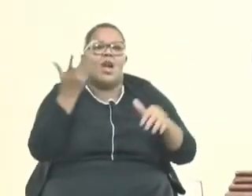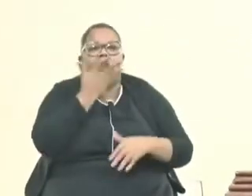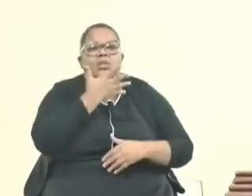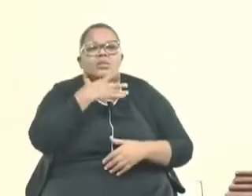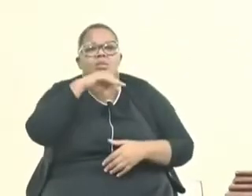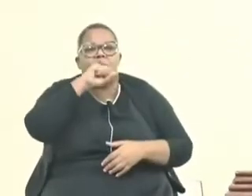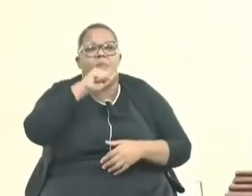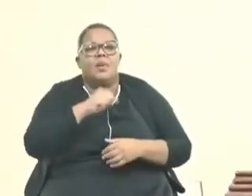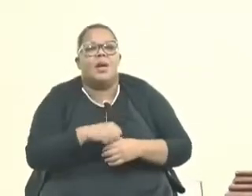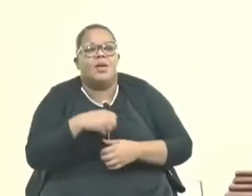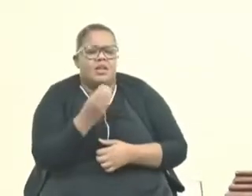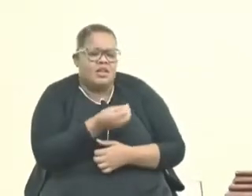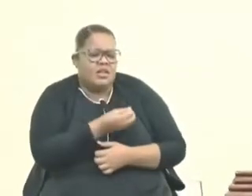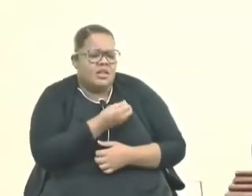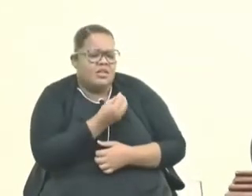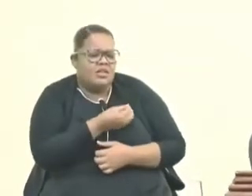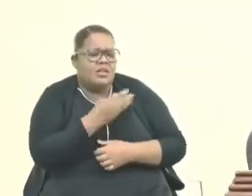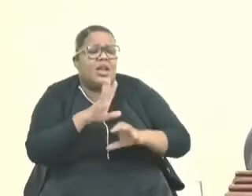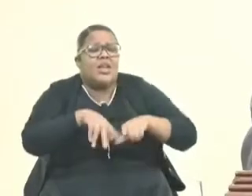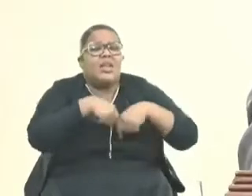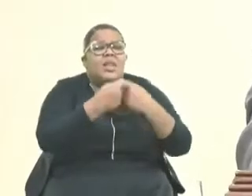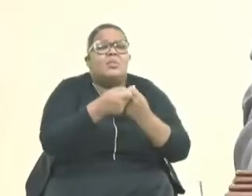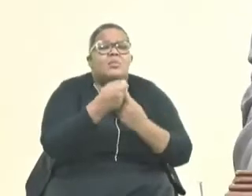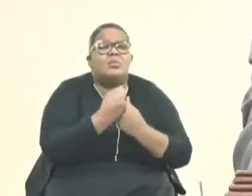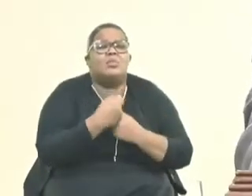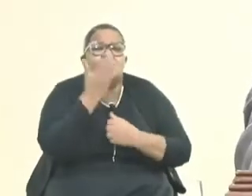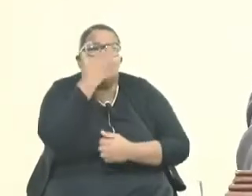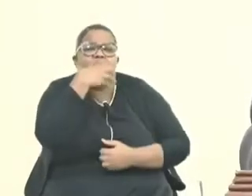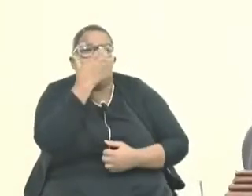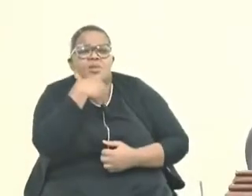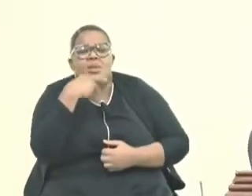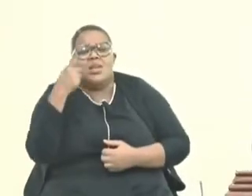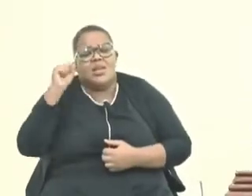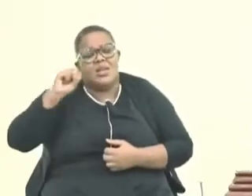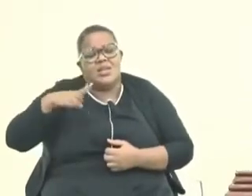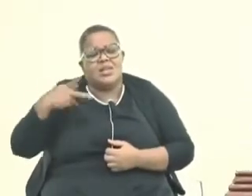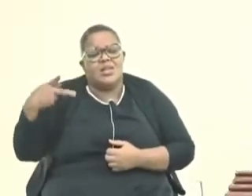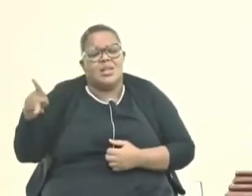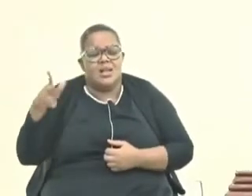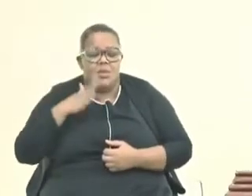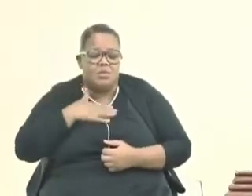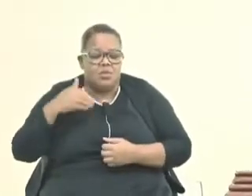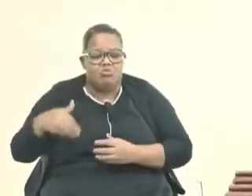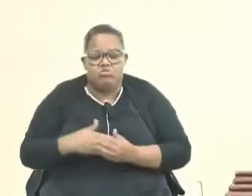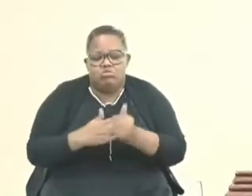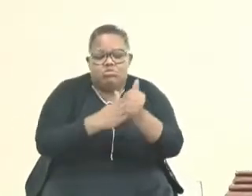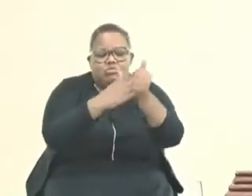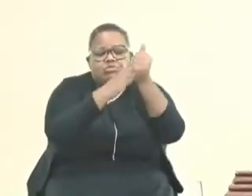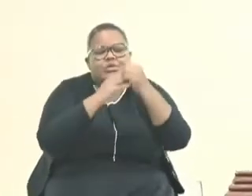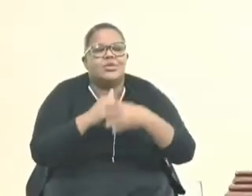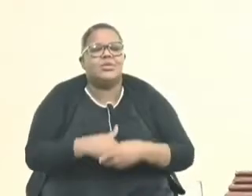que deis muito fruto e assim sereis meus discípulos